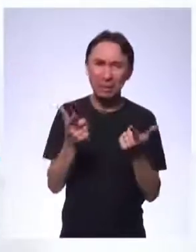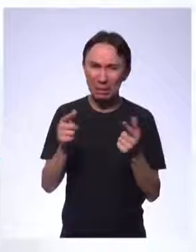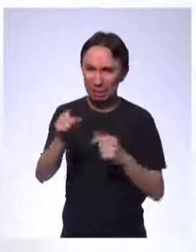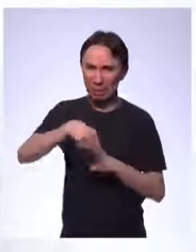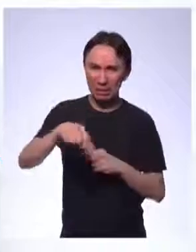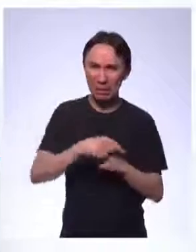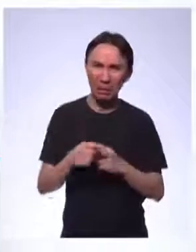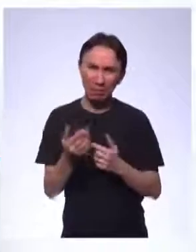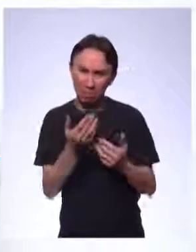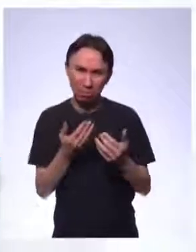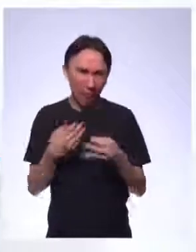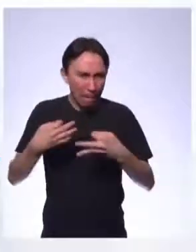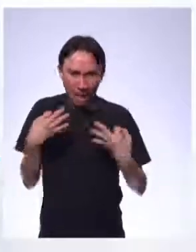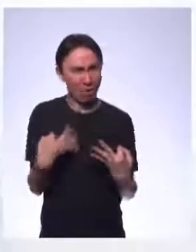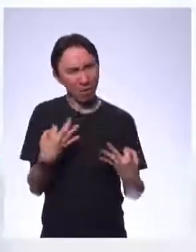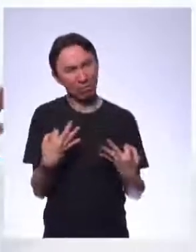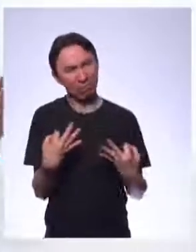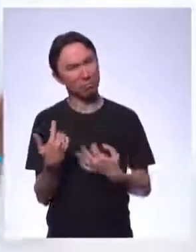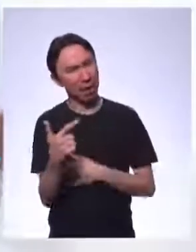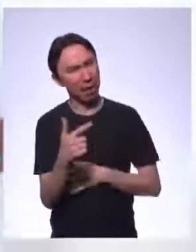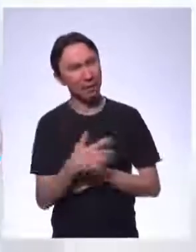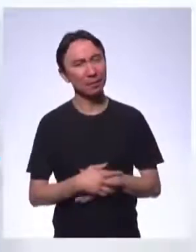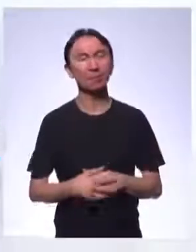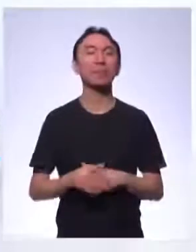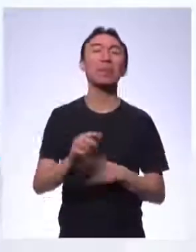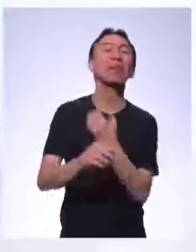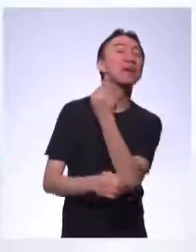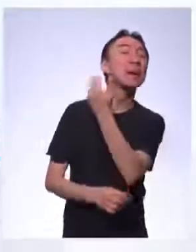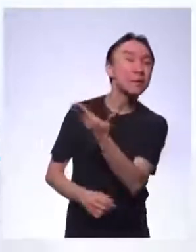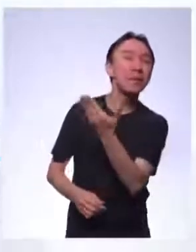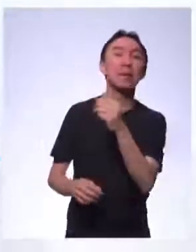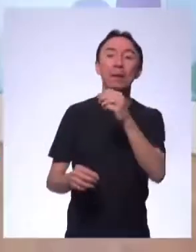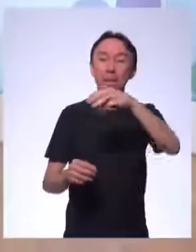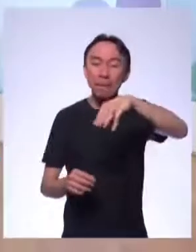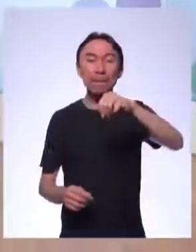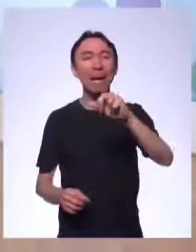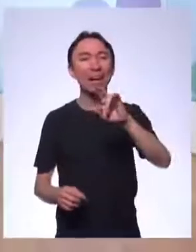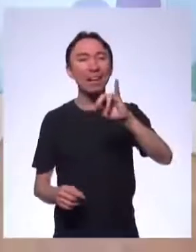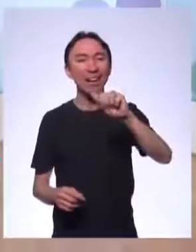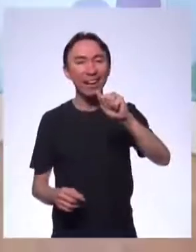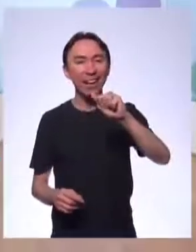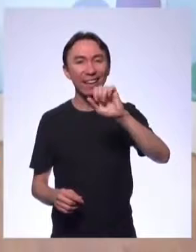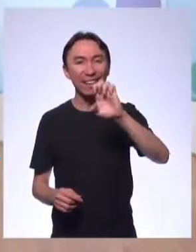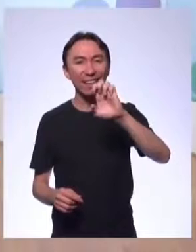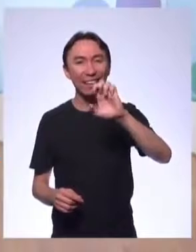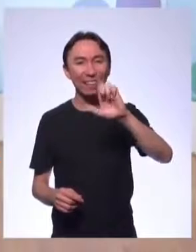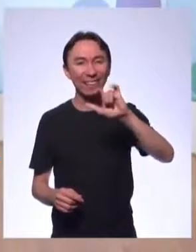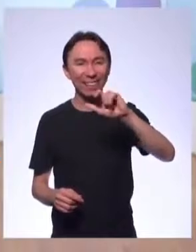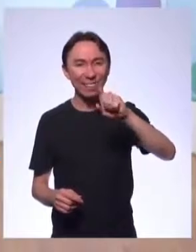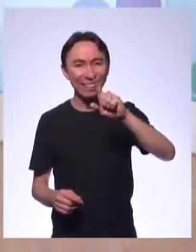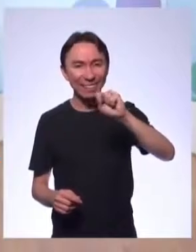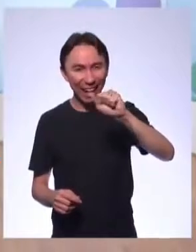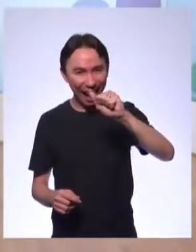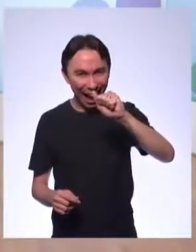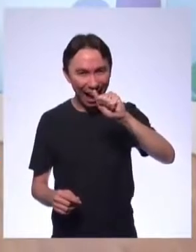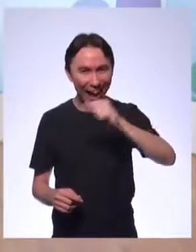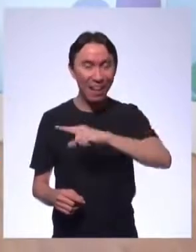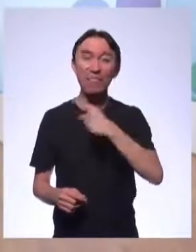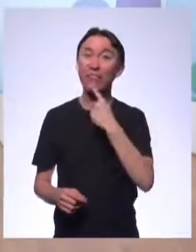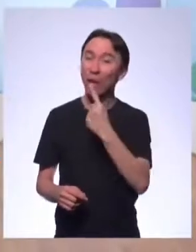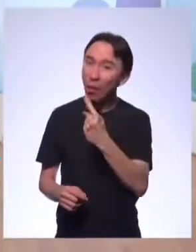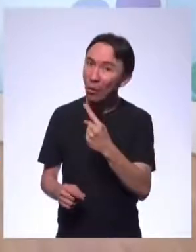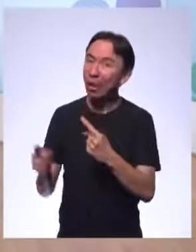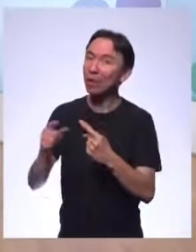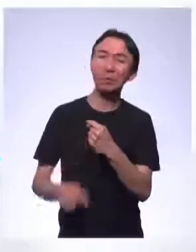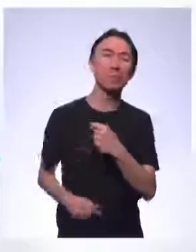ideia. Perfeito que a Maria Elisa, né, ou Heloísa colocou lá. Maria Elisa, professor. Maria Elisa, sobre o Edward Jenner. Eu vou falar um